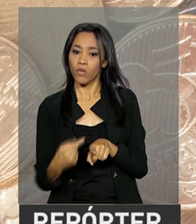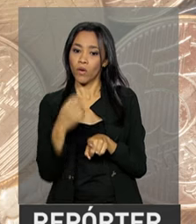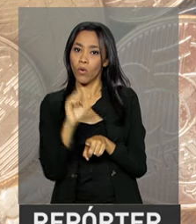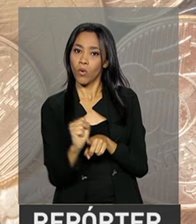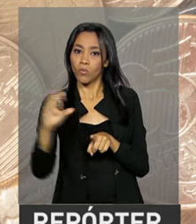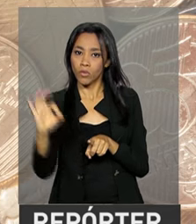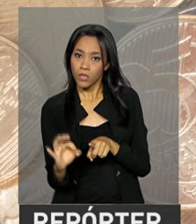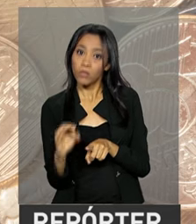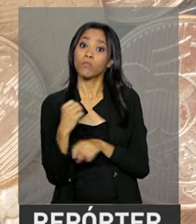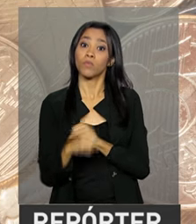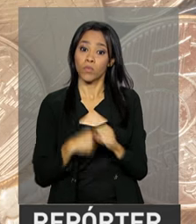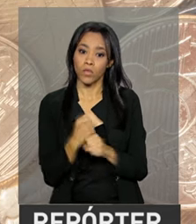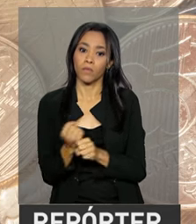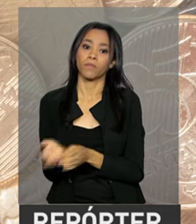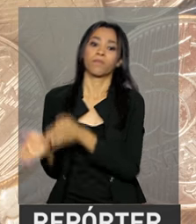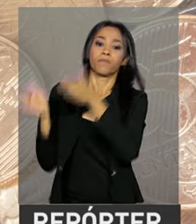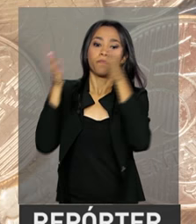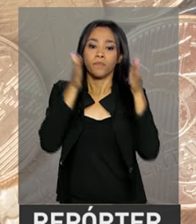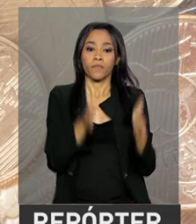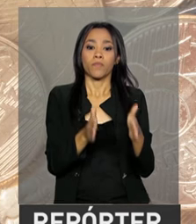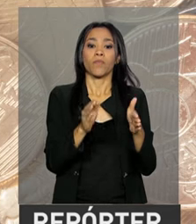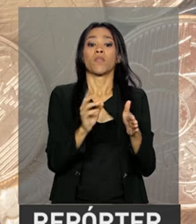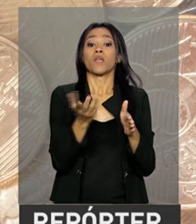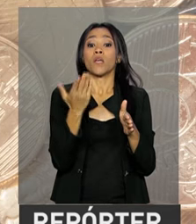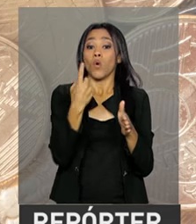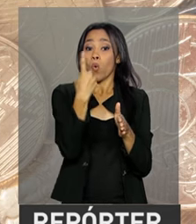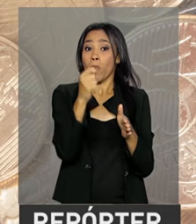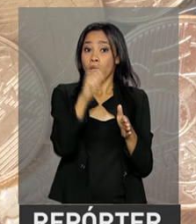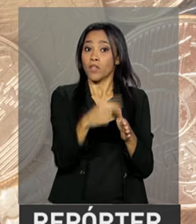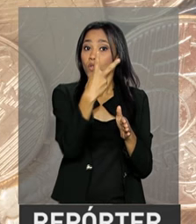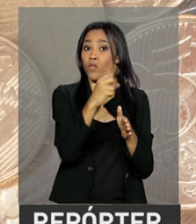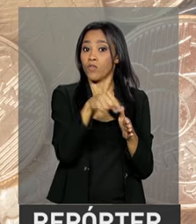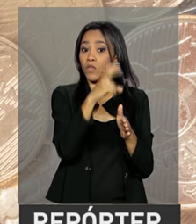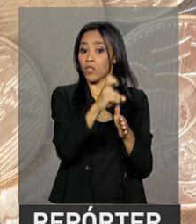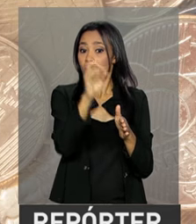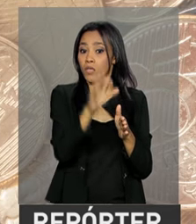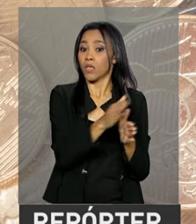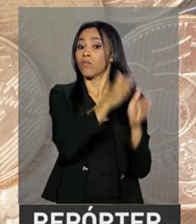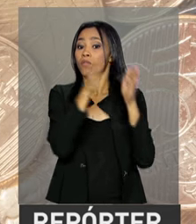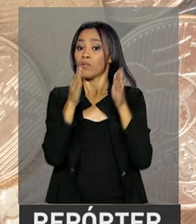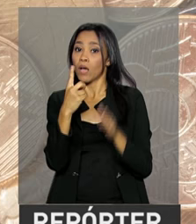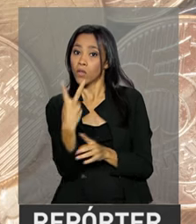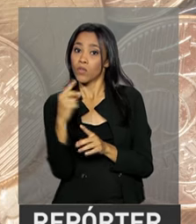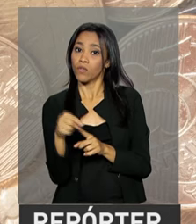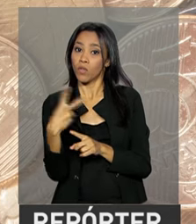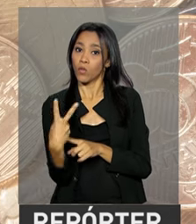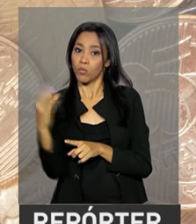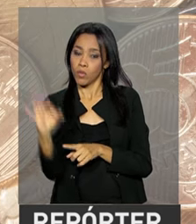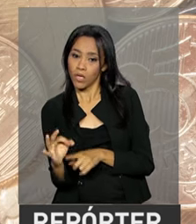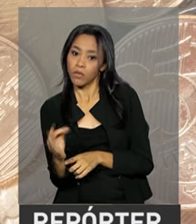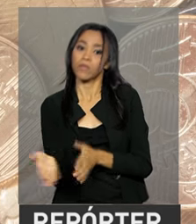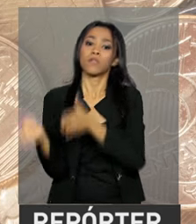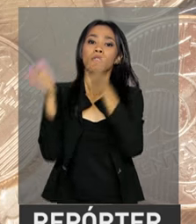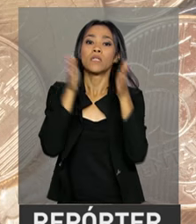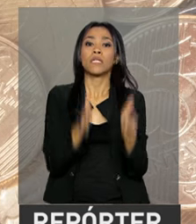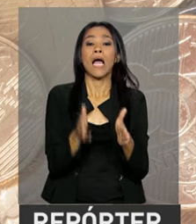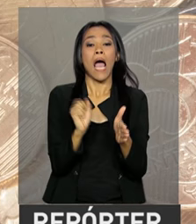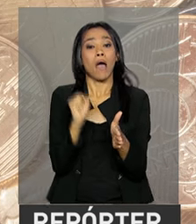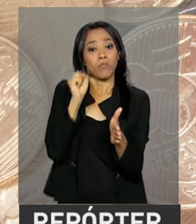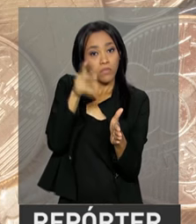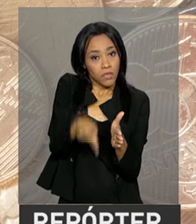ao ano ao mês passou de dois e meio para 2,2 por cento para aposentados e